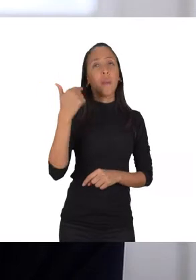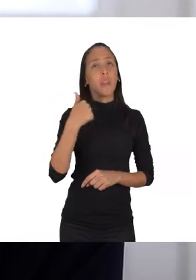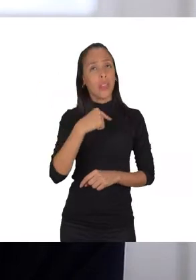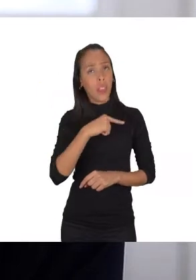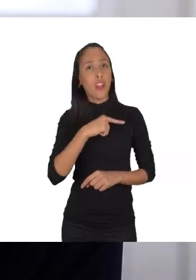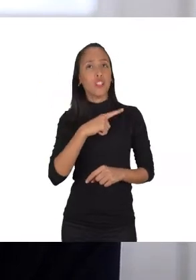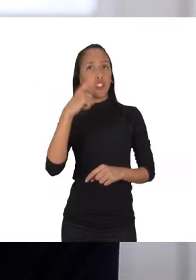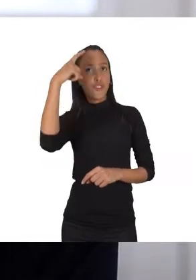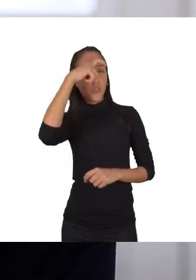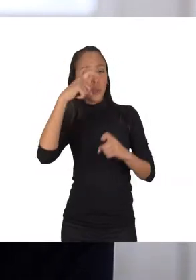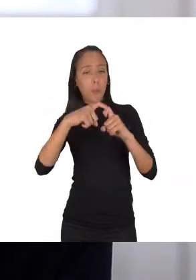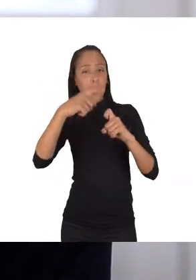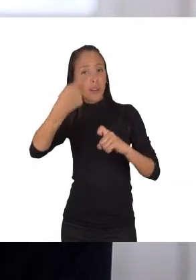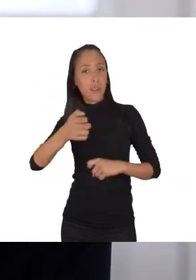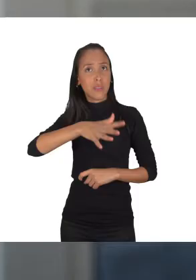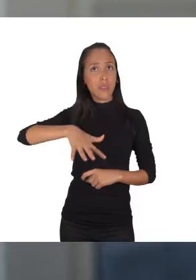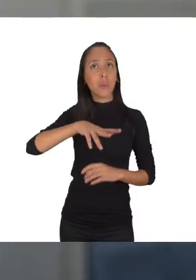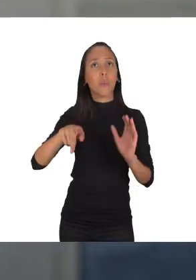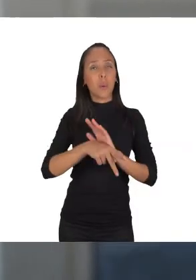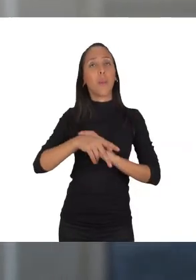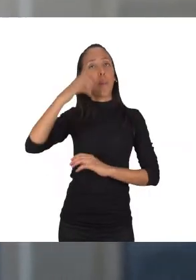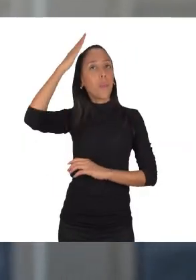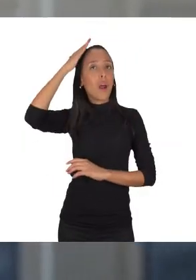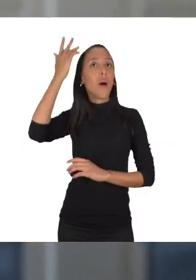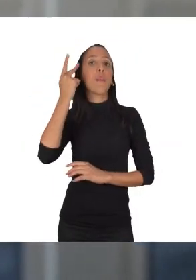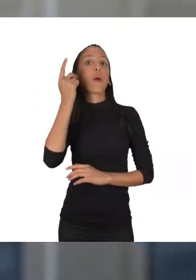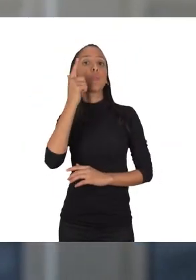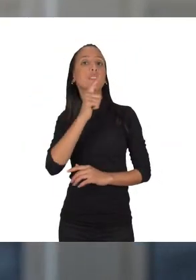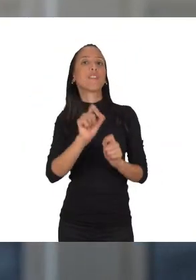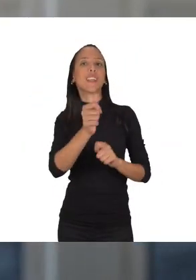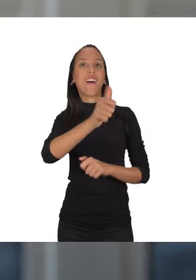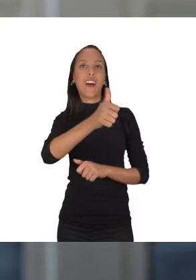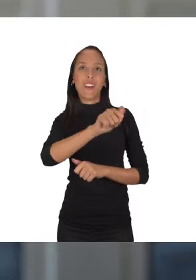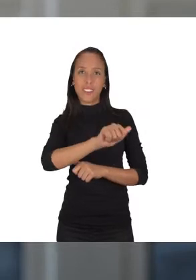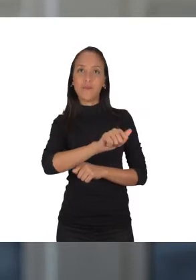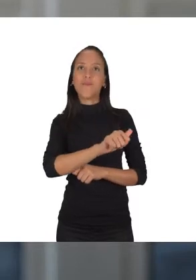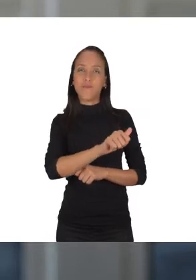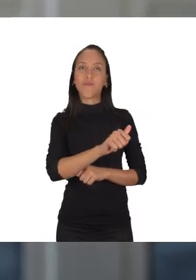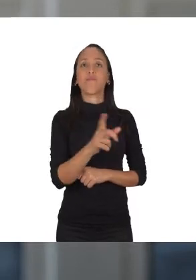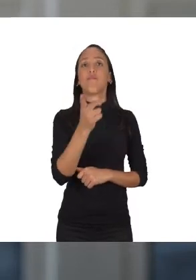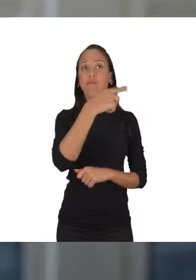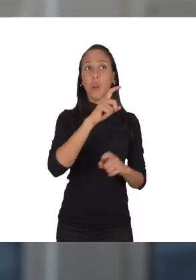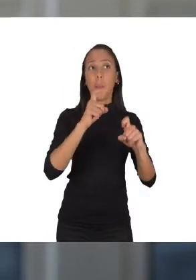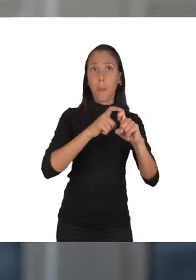médicos aqui no Paraná de fazerem essa avaliação. A dificuldade, inclusive, por parte do médico em